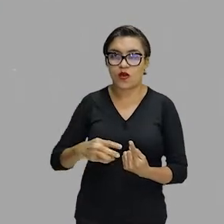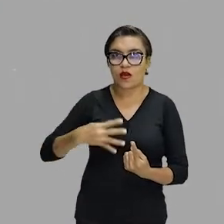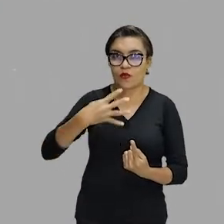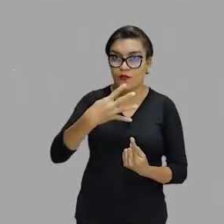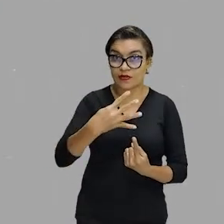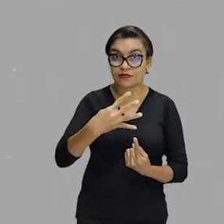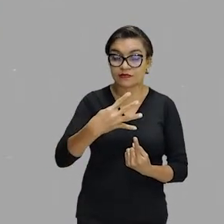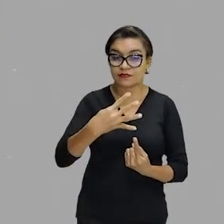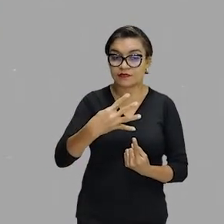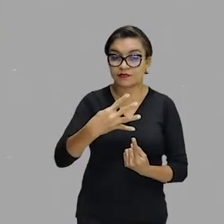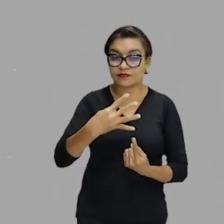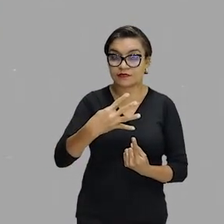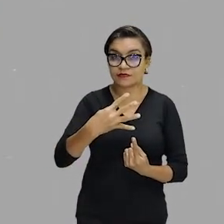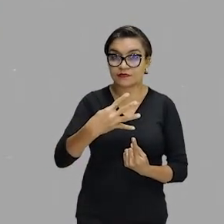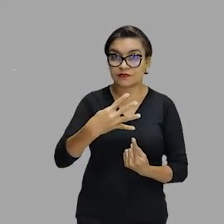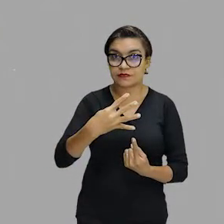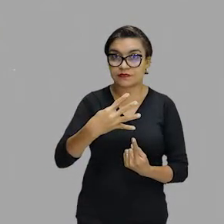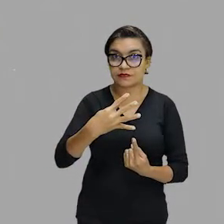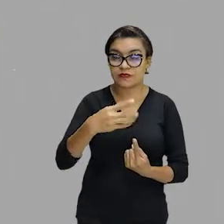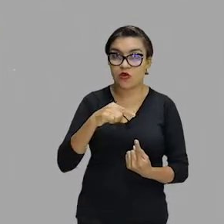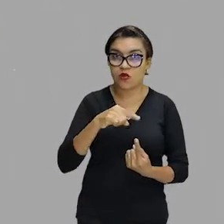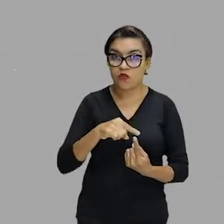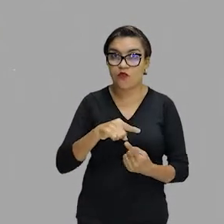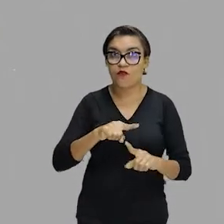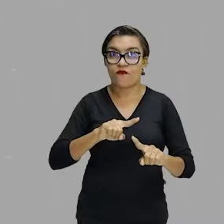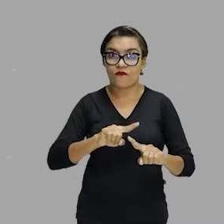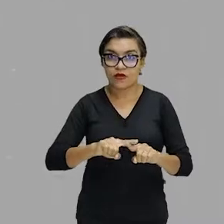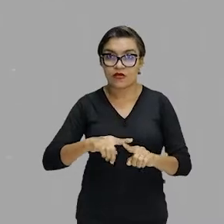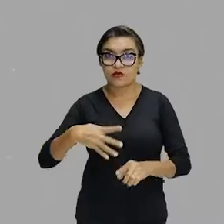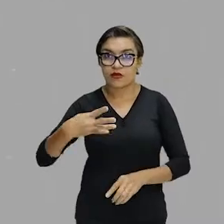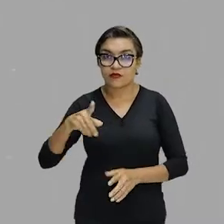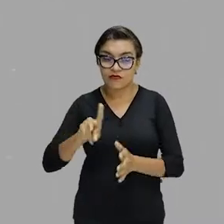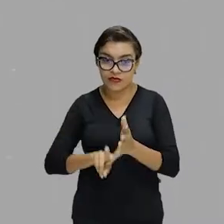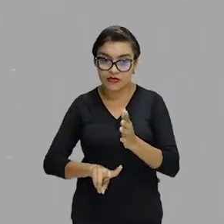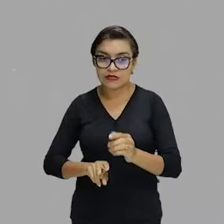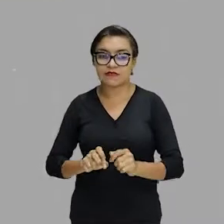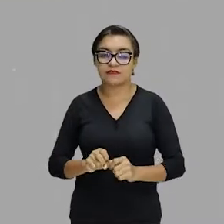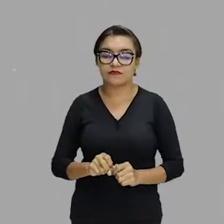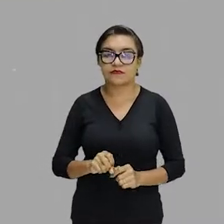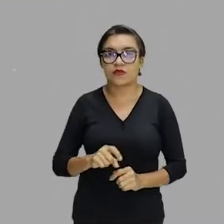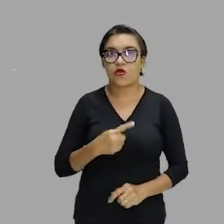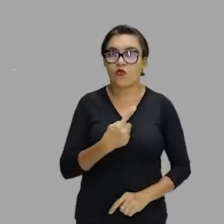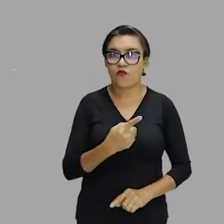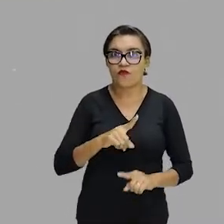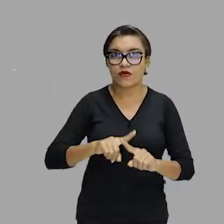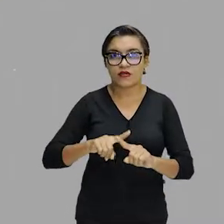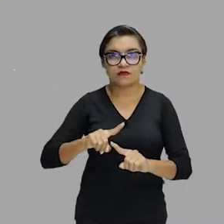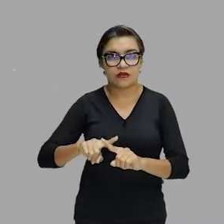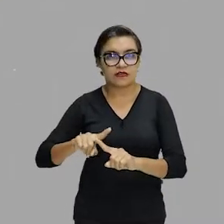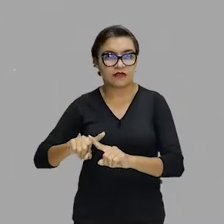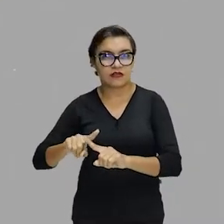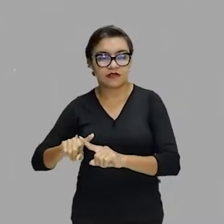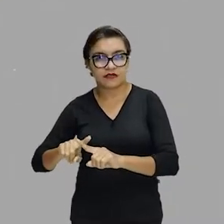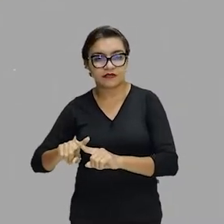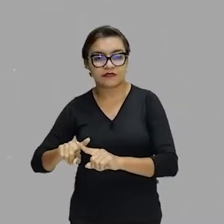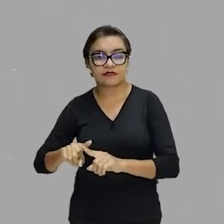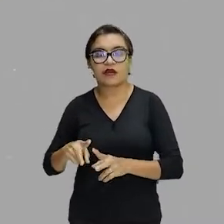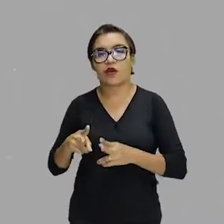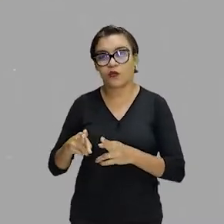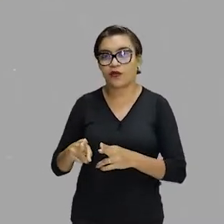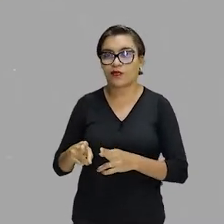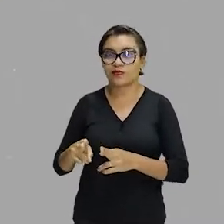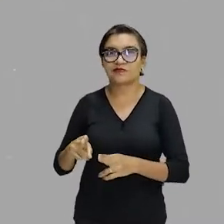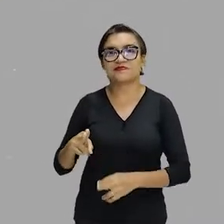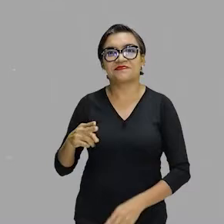eu vou multiplicar o 1 pelo 1 numa quantidade de 4 fatores. Então, eu vou ter 1 vezes 1 vezes 1 vezes 1 e